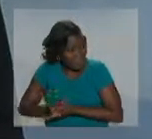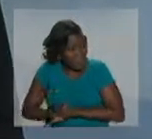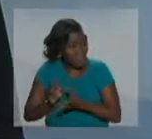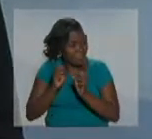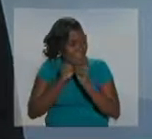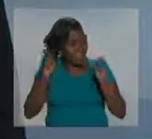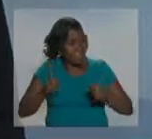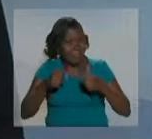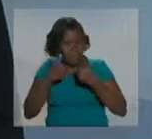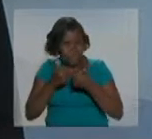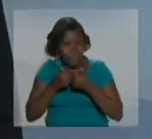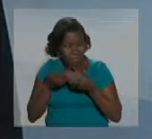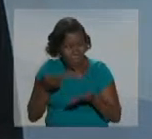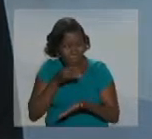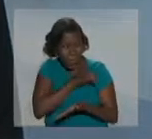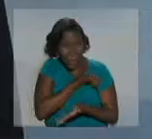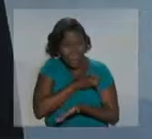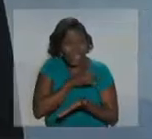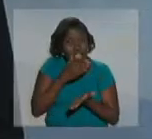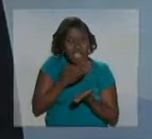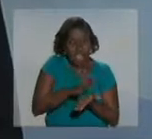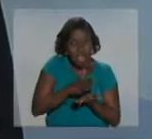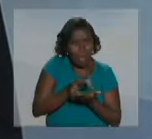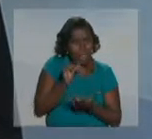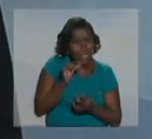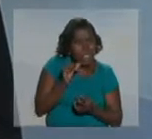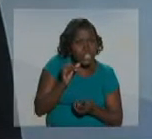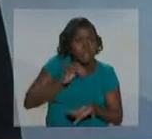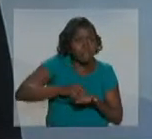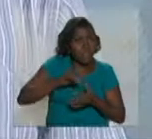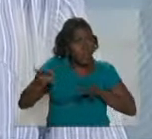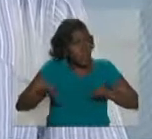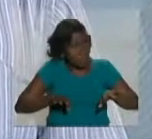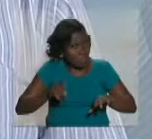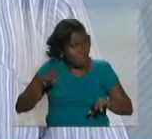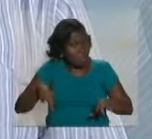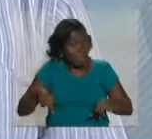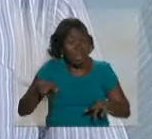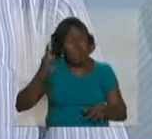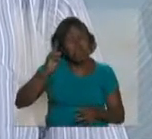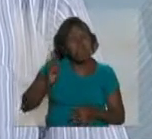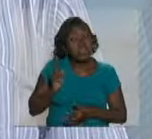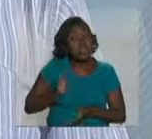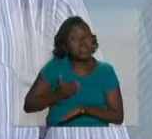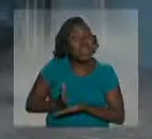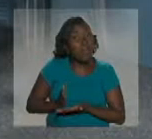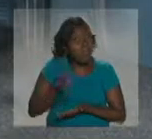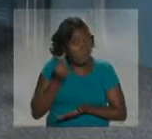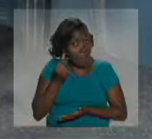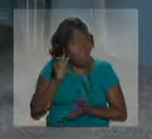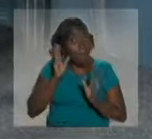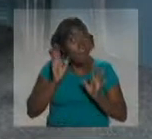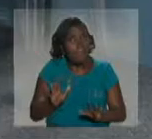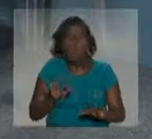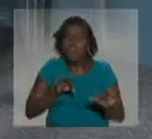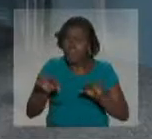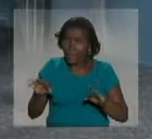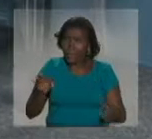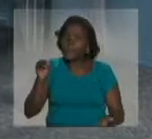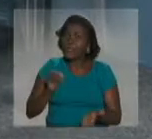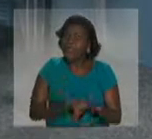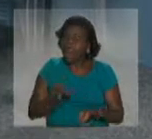de transportes do Rio sobram verbas e falta planejamento? Não sei se sobra verba, mas que falta planejamento,